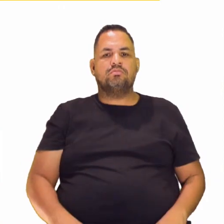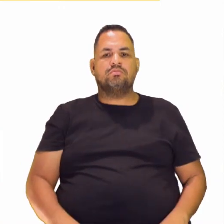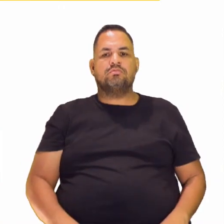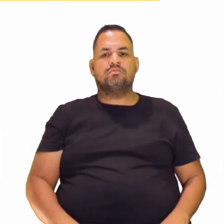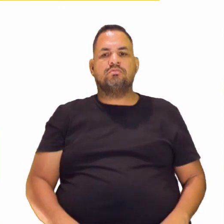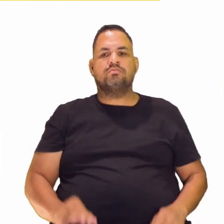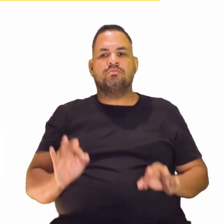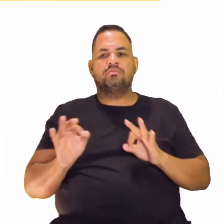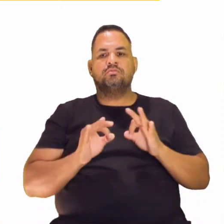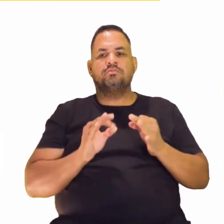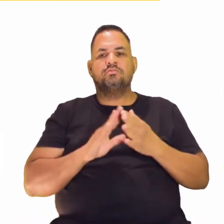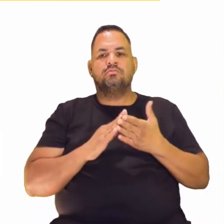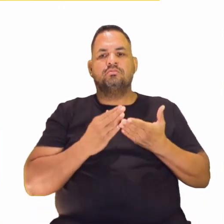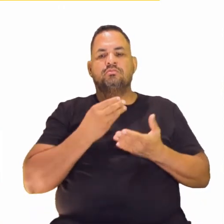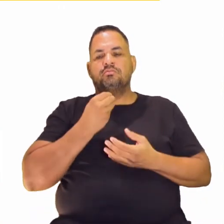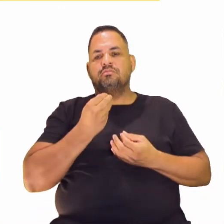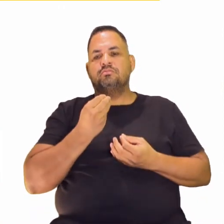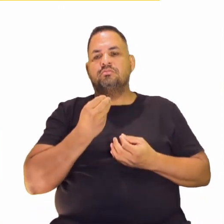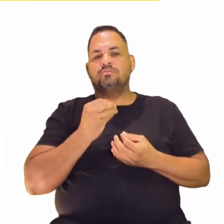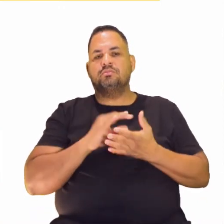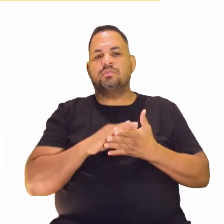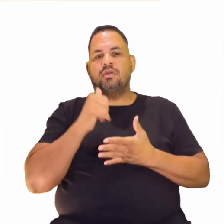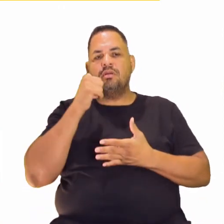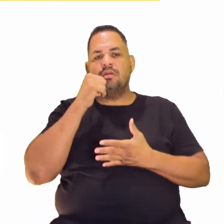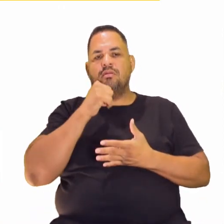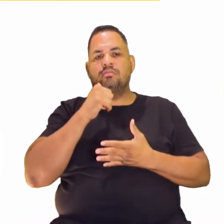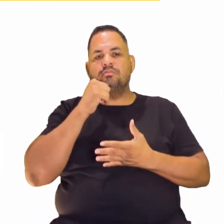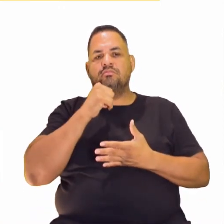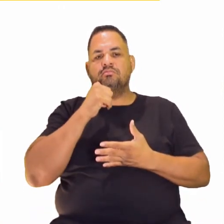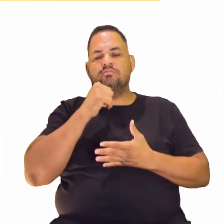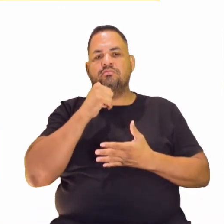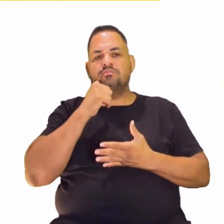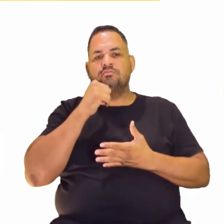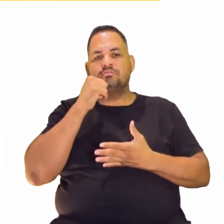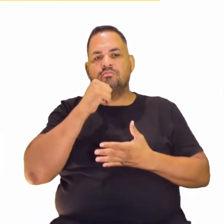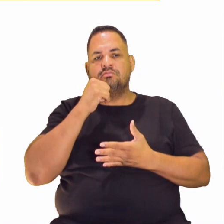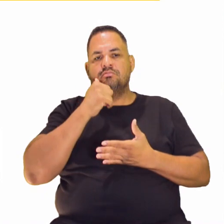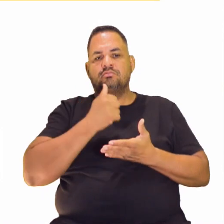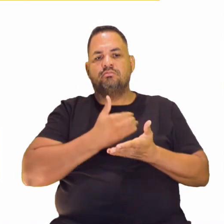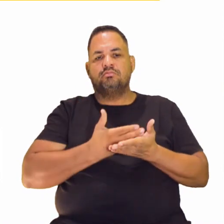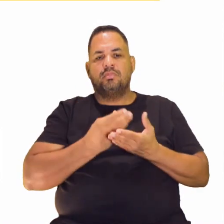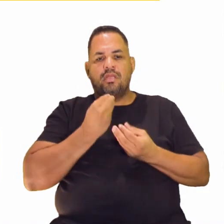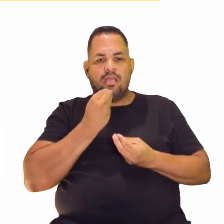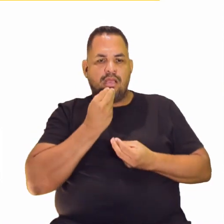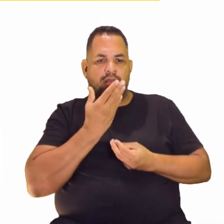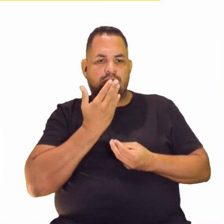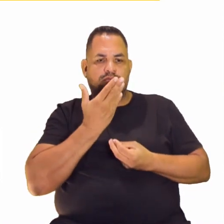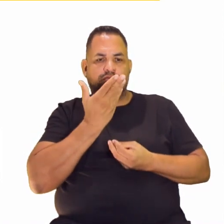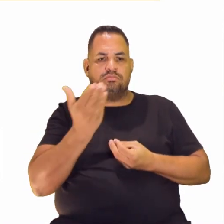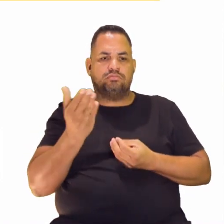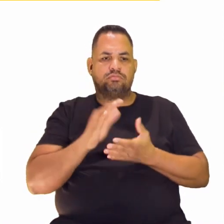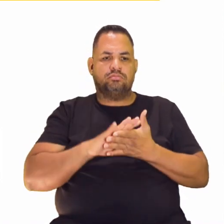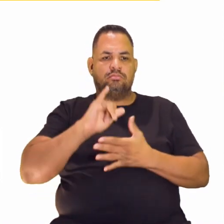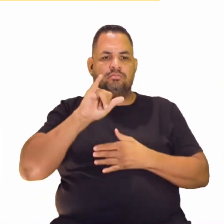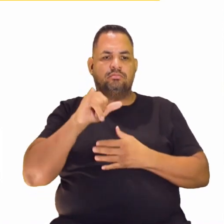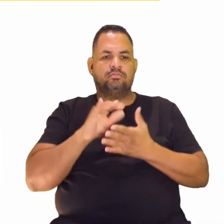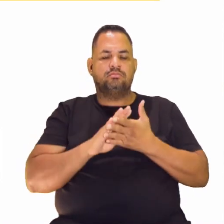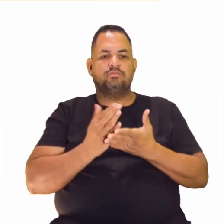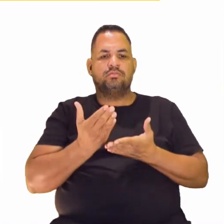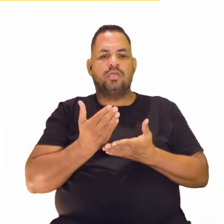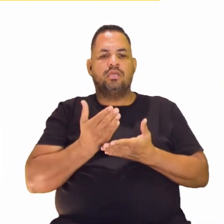como a forma que a mulher branca alimenta as crianças. Então, esse trabalho aqui, Um Jantar Brasileiro, do